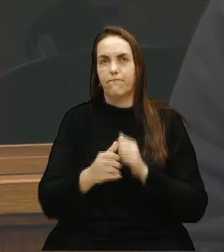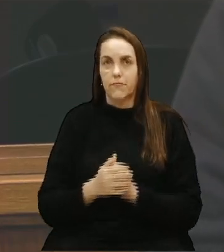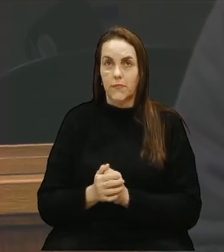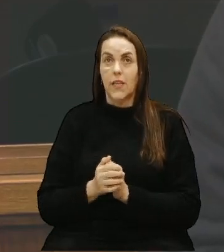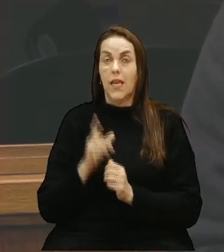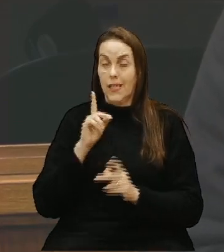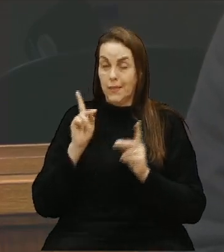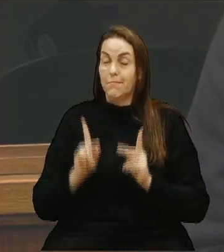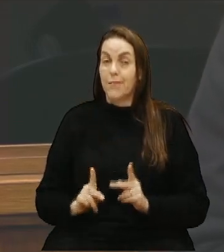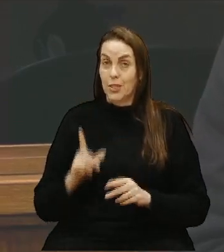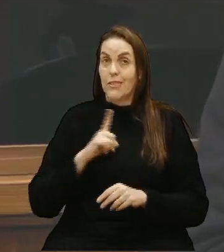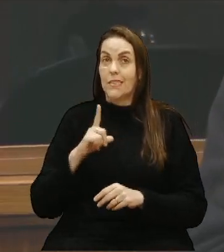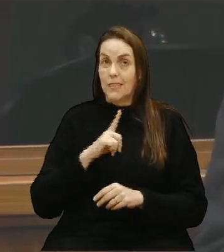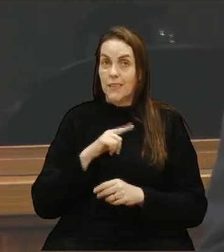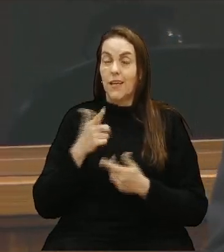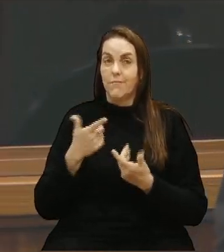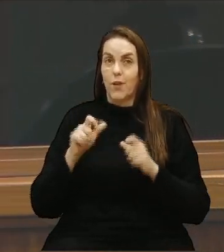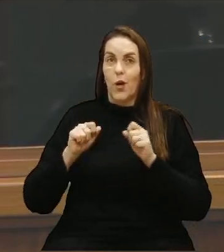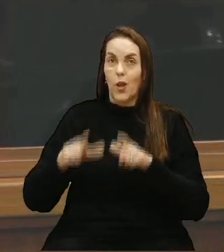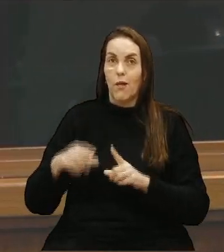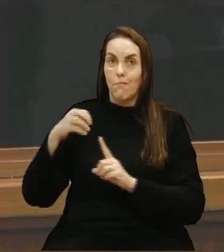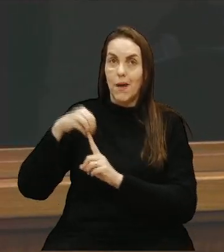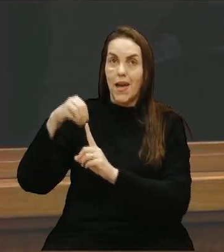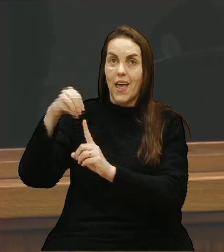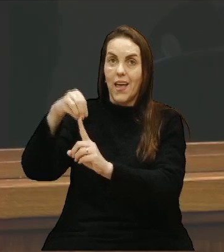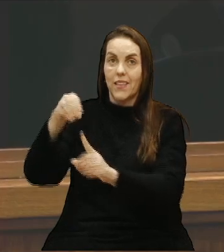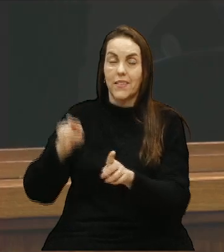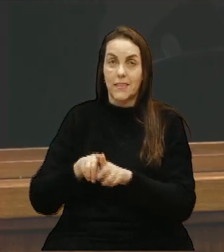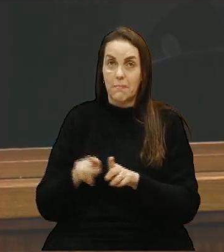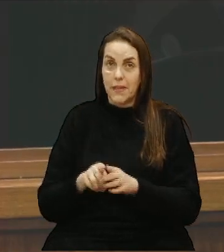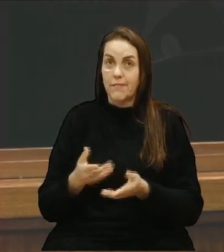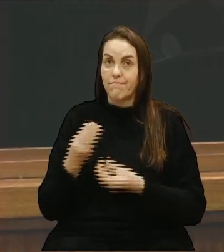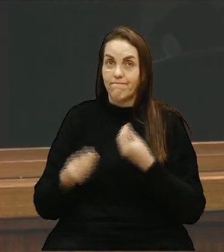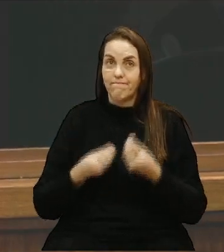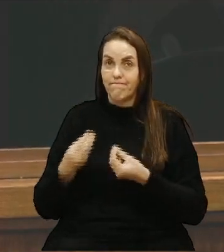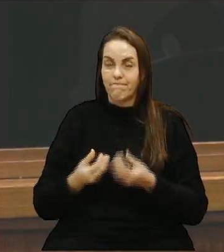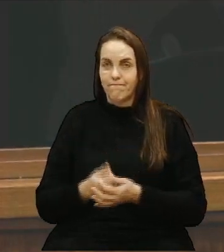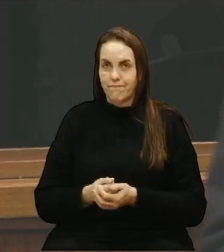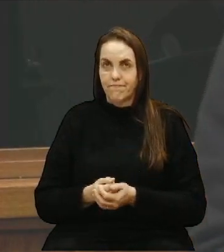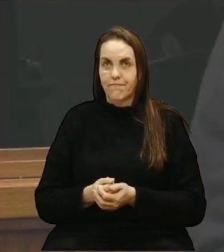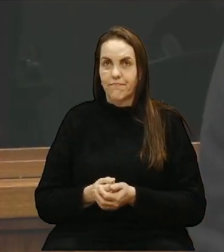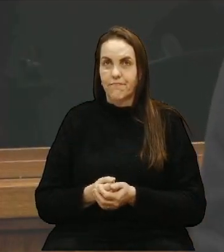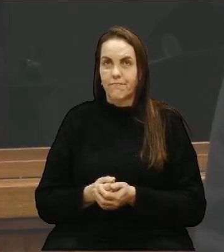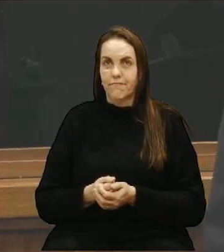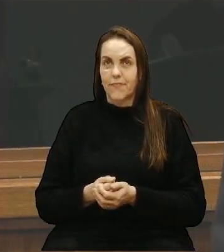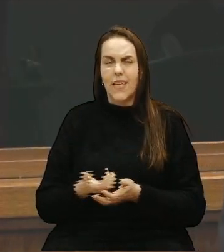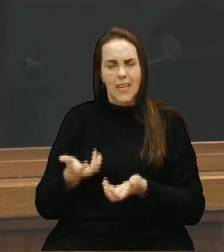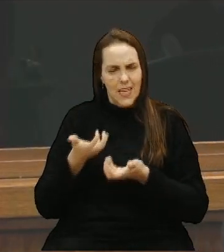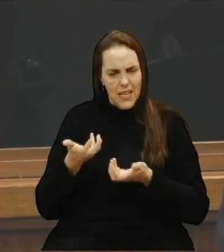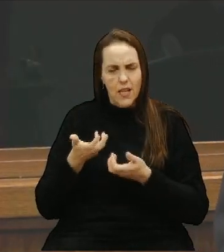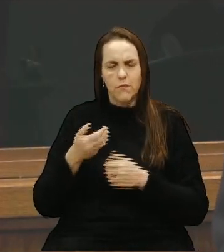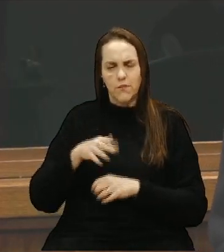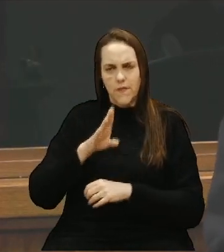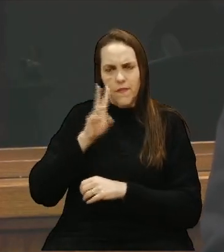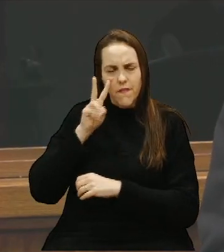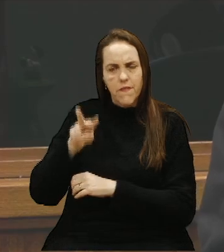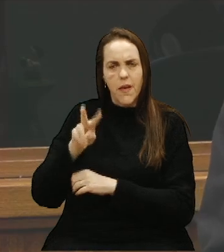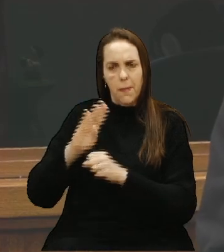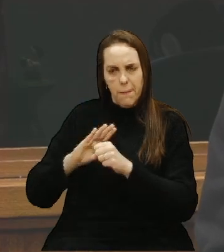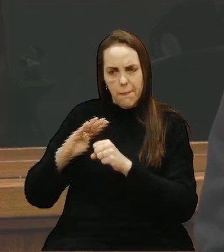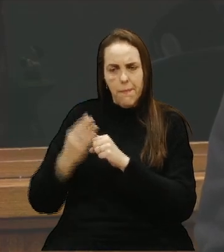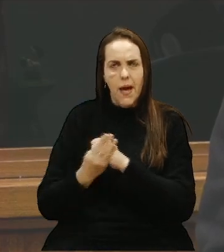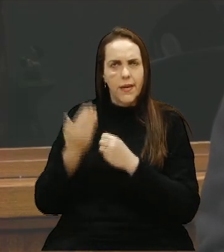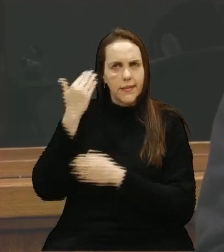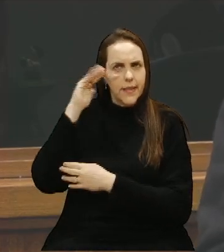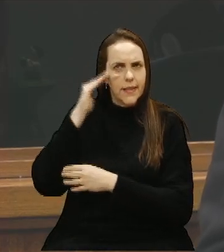algumas questões ali sobre os locais que para também. A gente tem feito questão de ir até os territórios, até os bairros, para que a gente possa entender